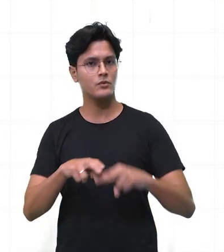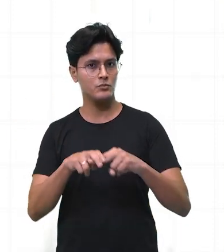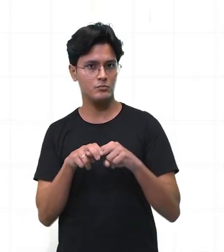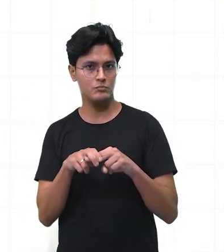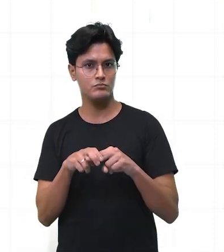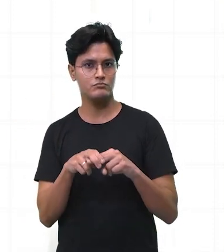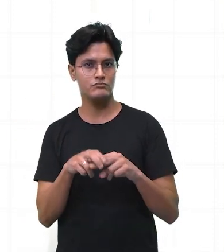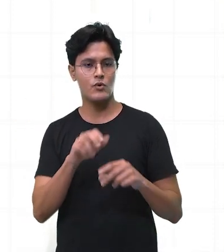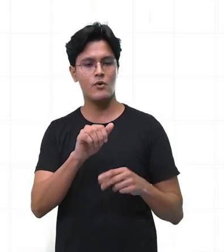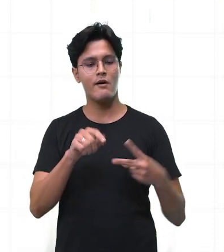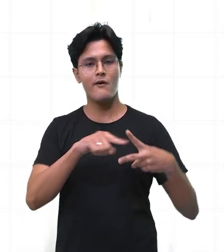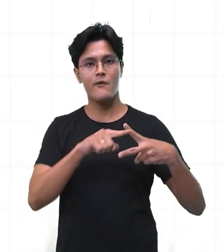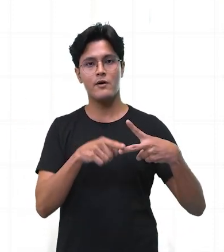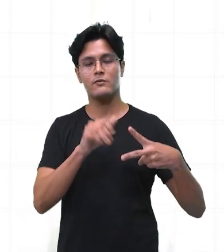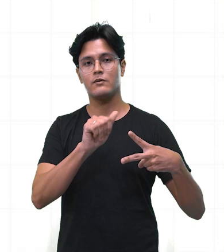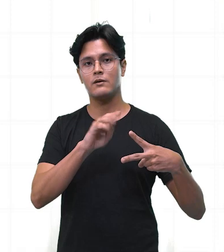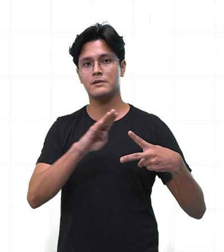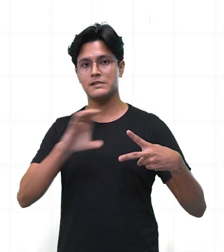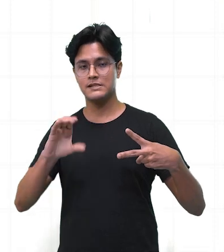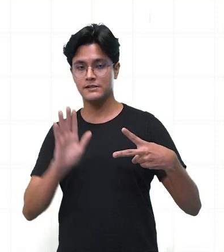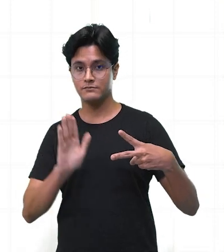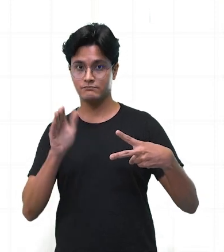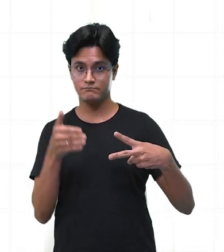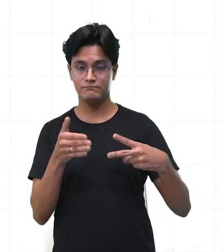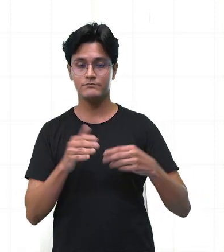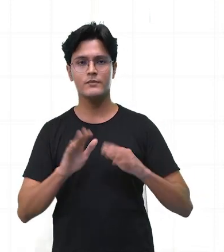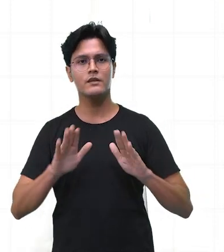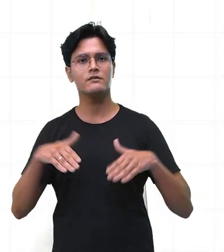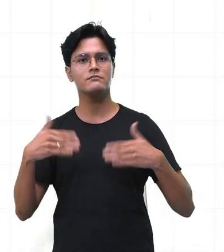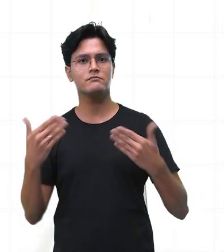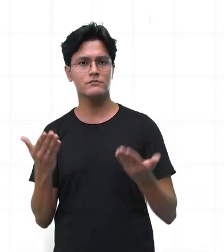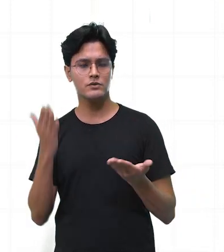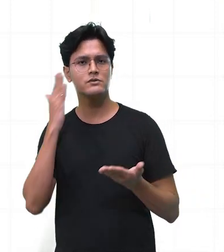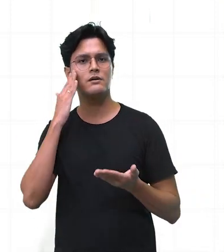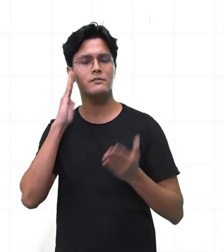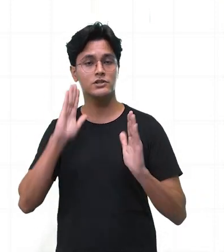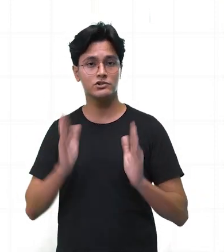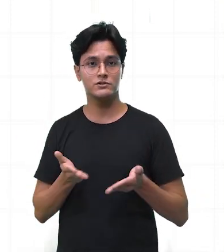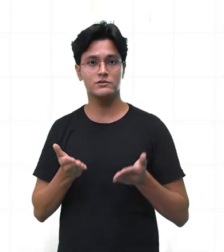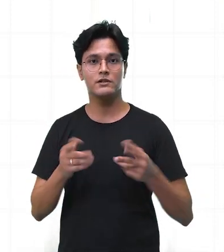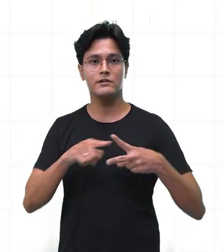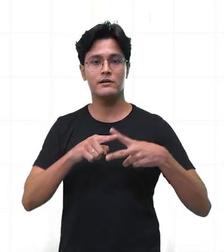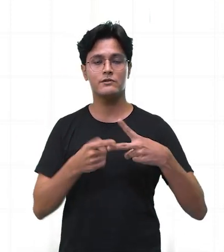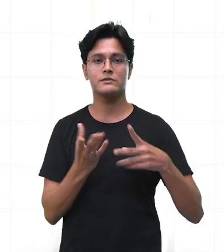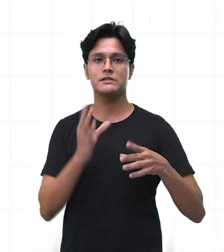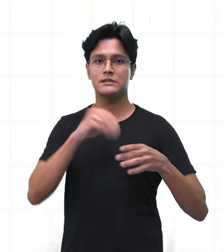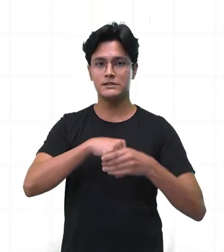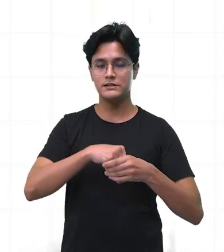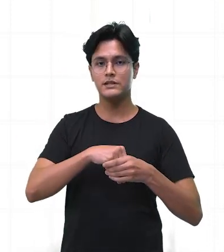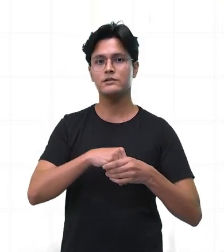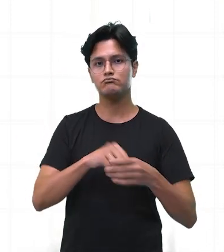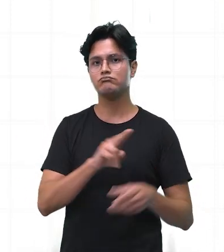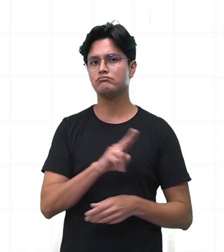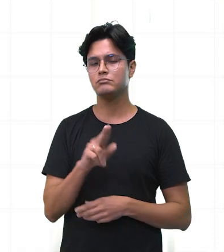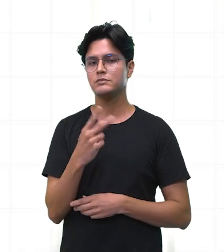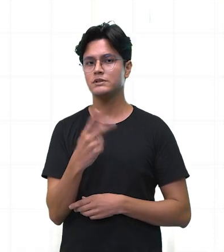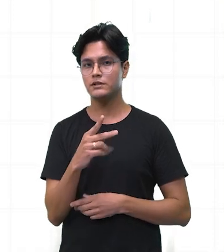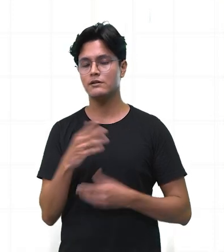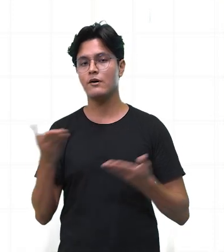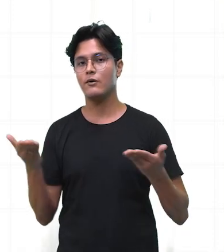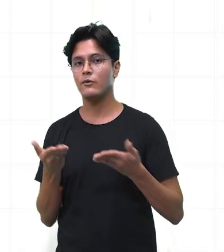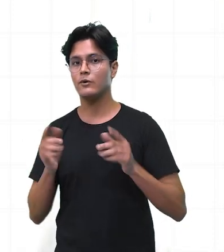ABC. Então já vimos o que é um ângulo interno, a nomenclatura dele, e agora a gente vai verificar